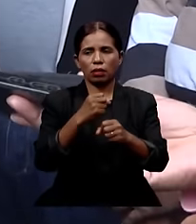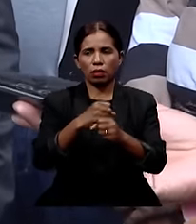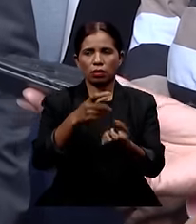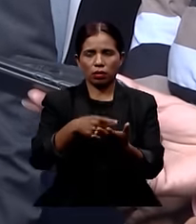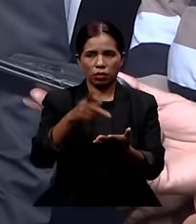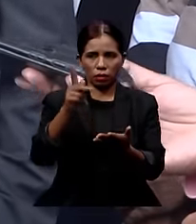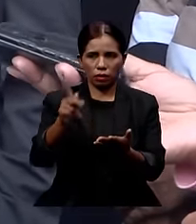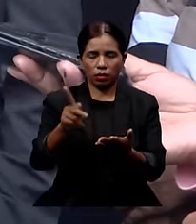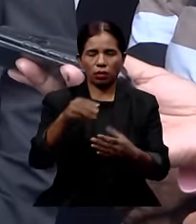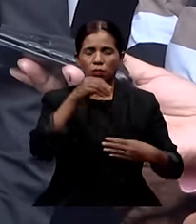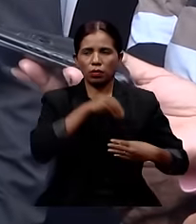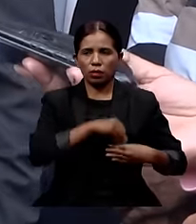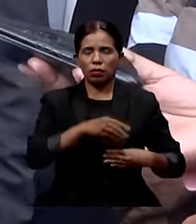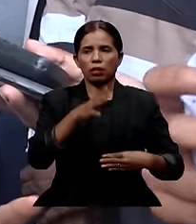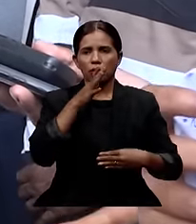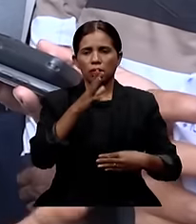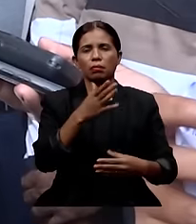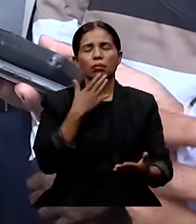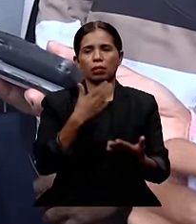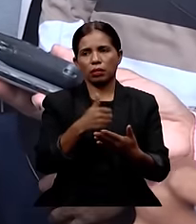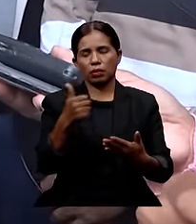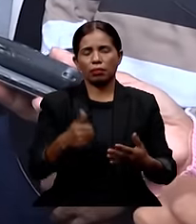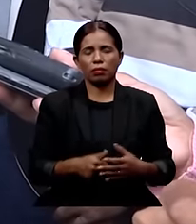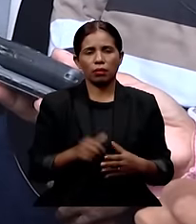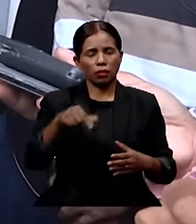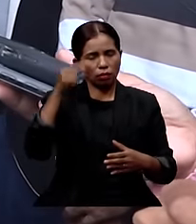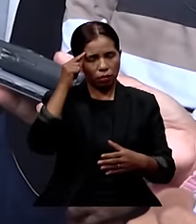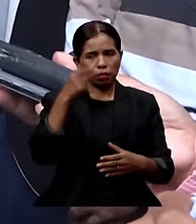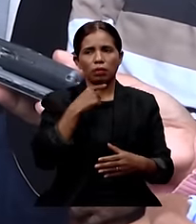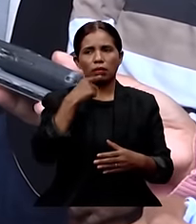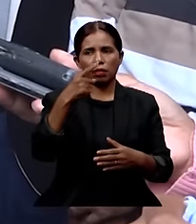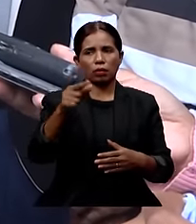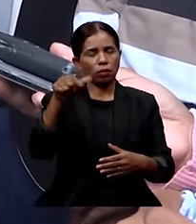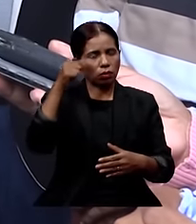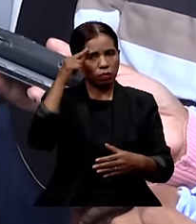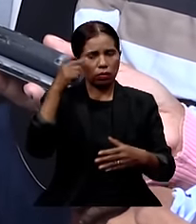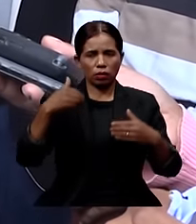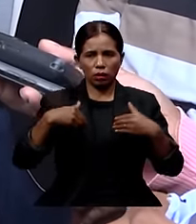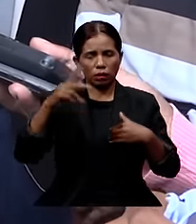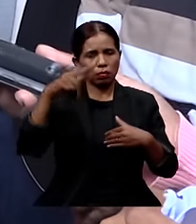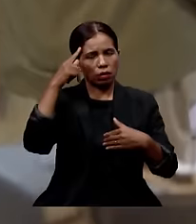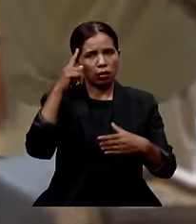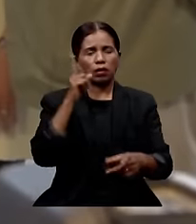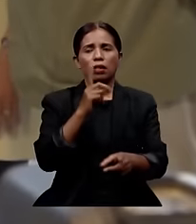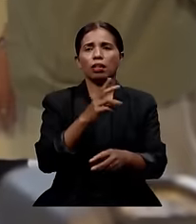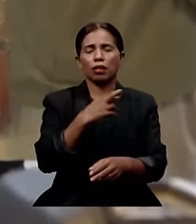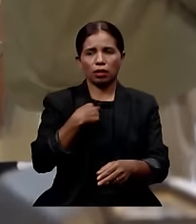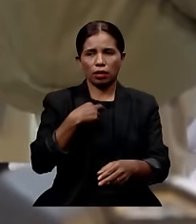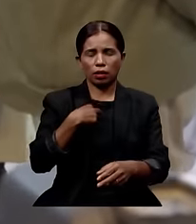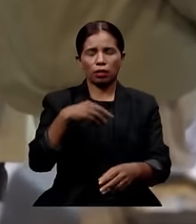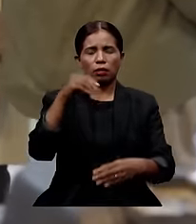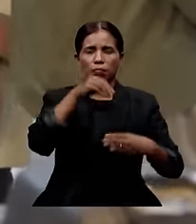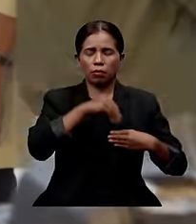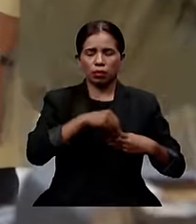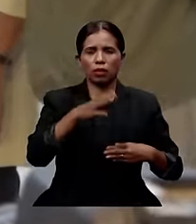ba bolsa da mãe condicional. Governante ne mos informa cada governo ia ne política rasic tamba ne bolsa da mãe